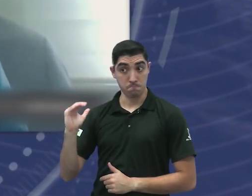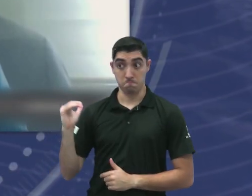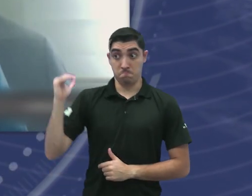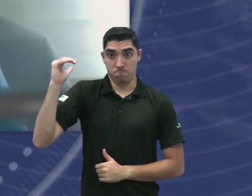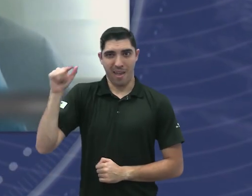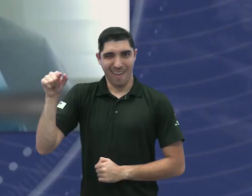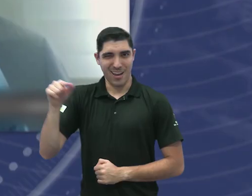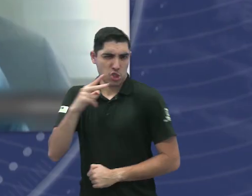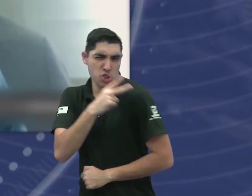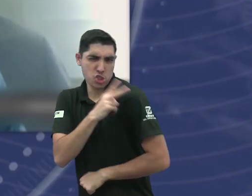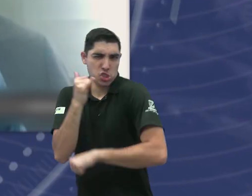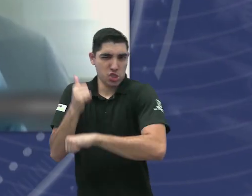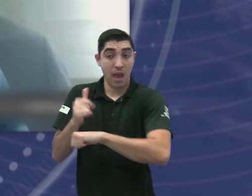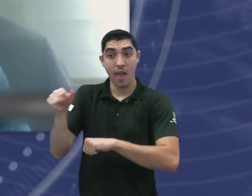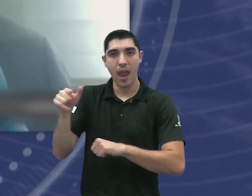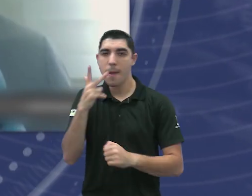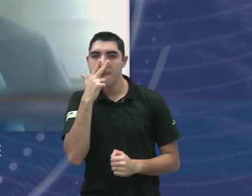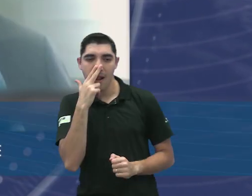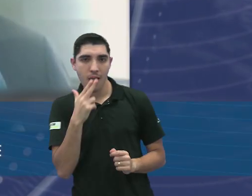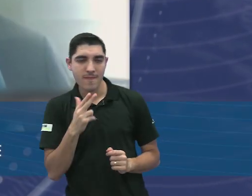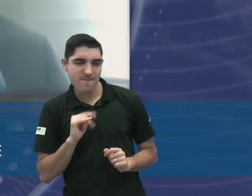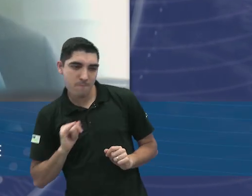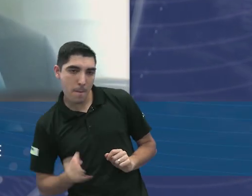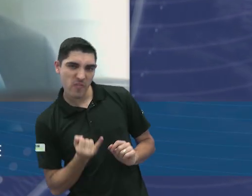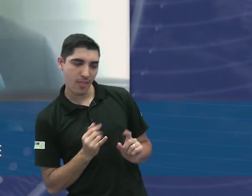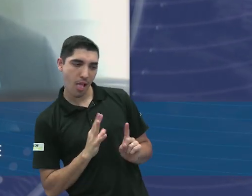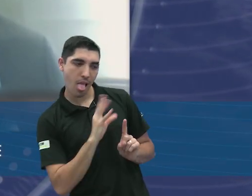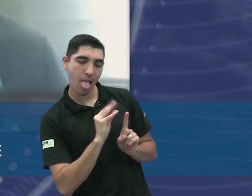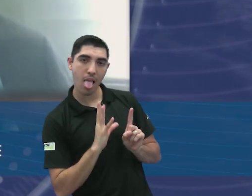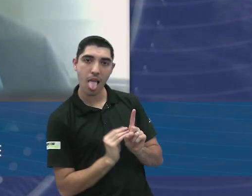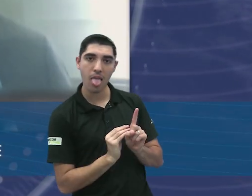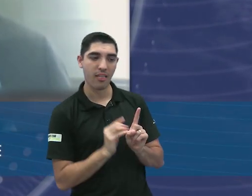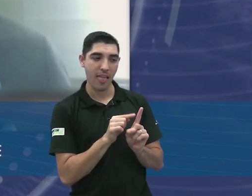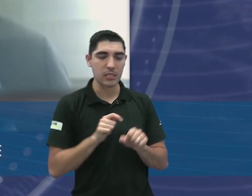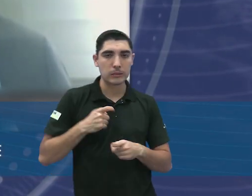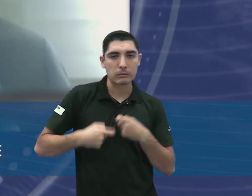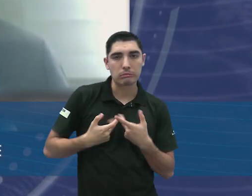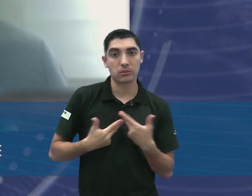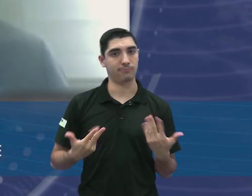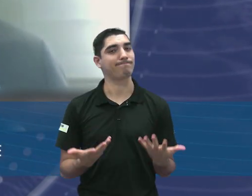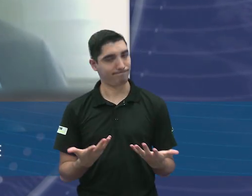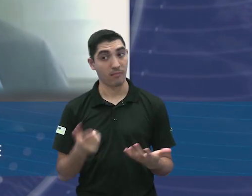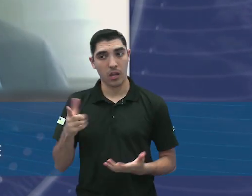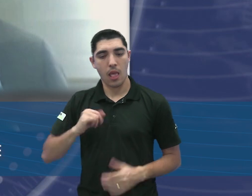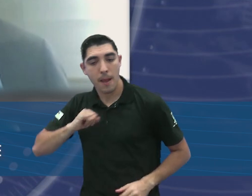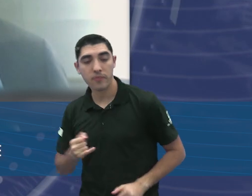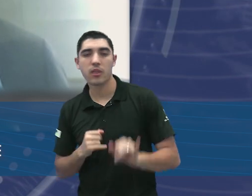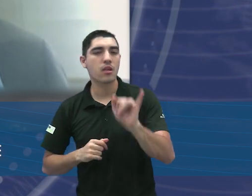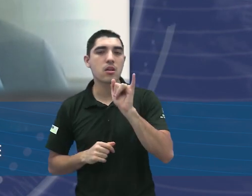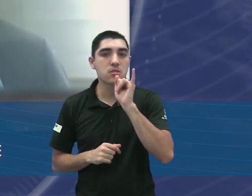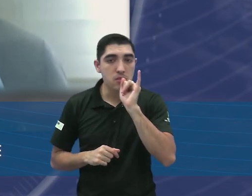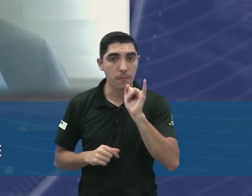o empregador, ele constrange para conseguir uma vantagem sexual do funcionário. Então, exemplos muito